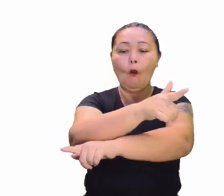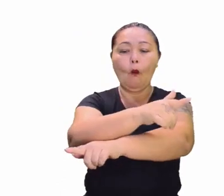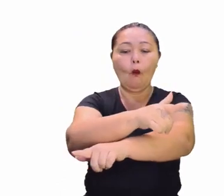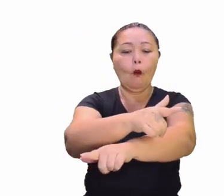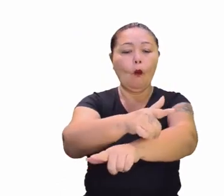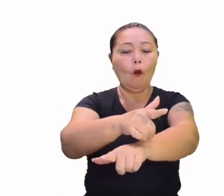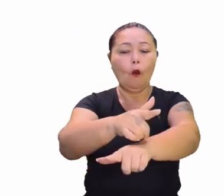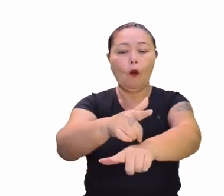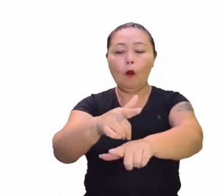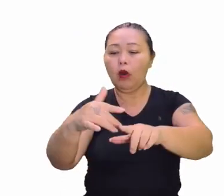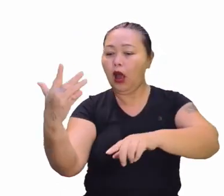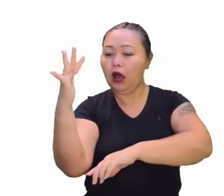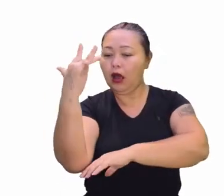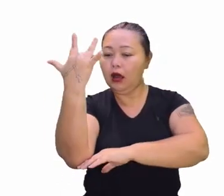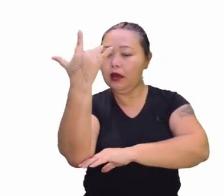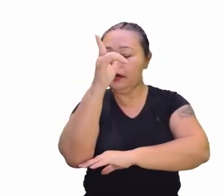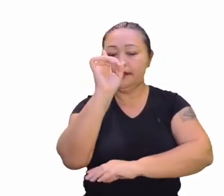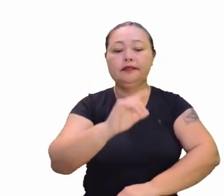desmatadas, ok?